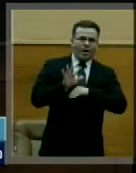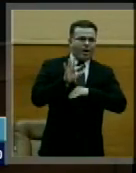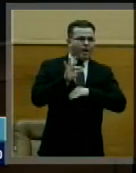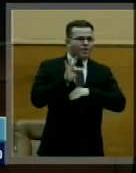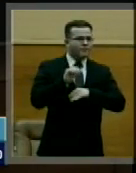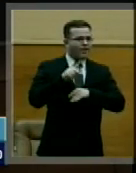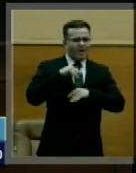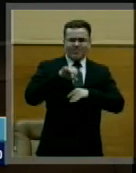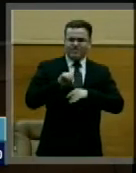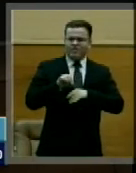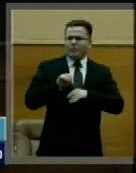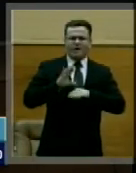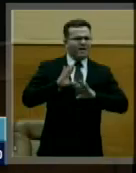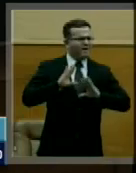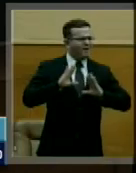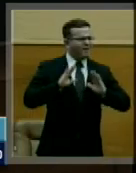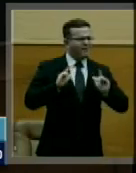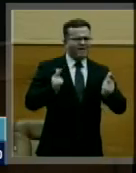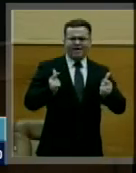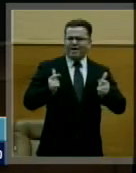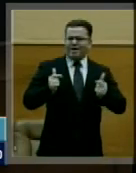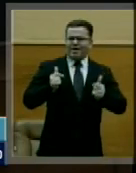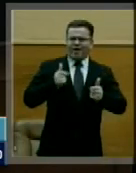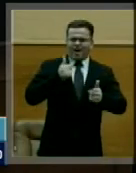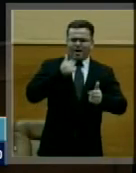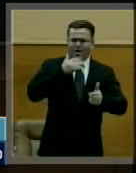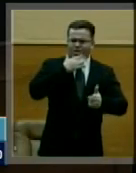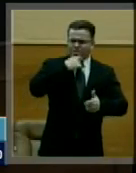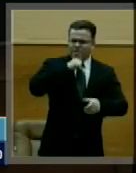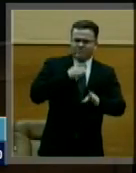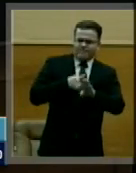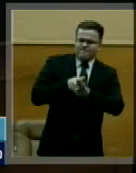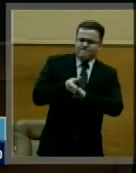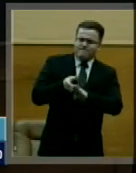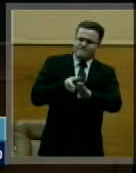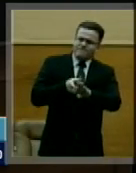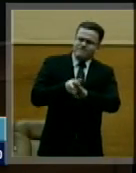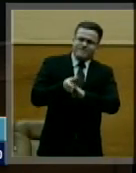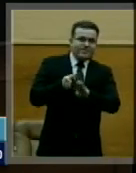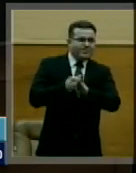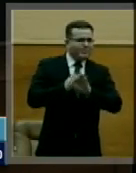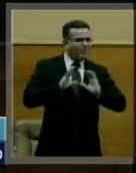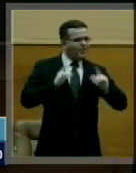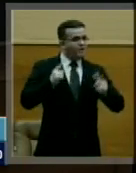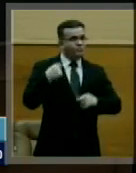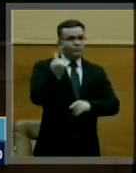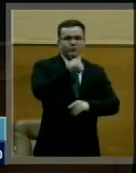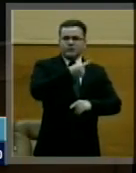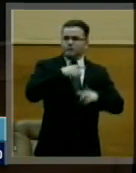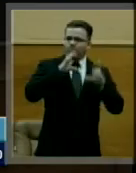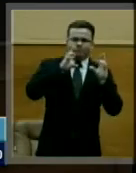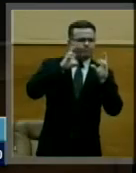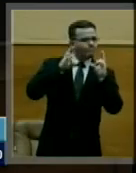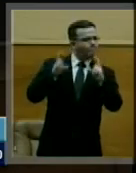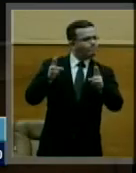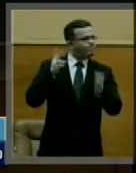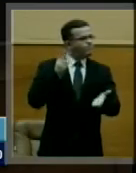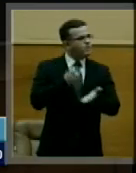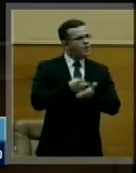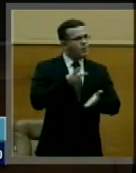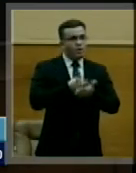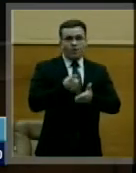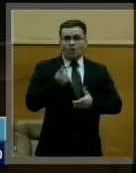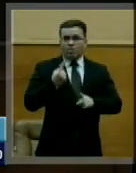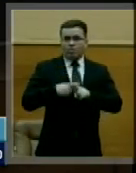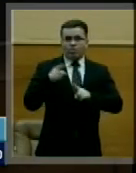o rigor do pai, entendeu? A orientação, então assim, o respeito a gente sempre manteve, não é porque ele